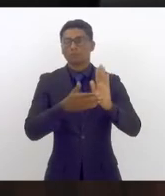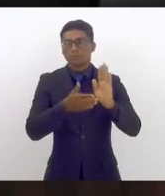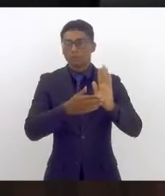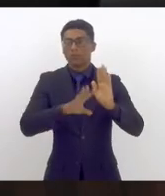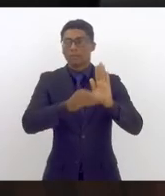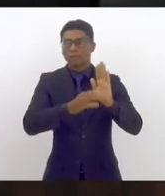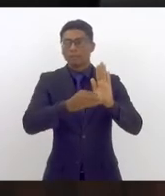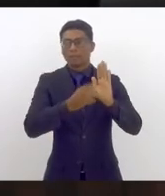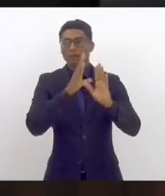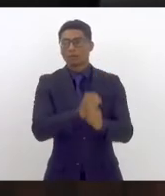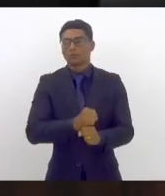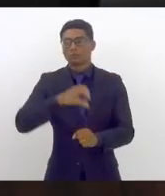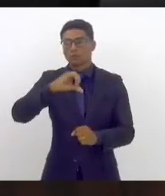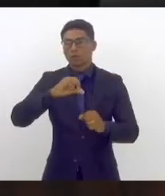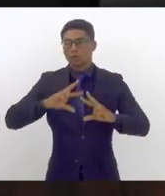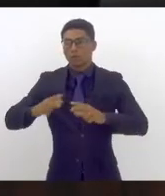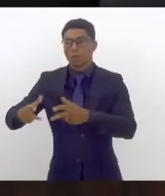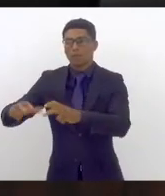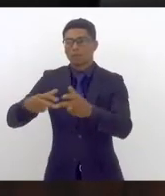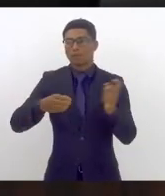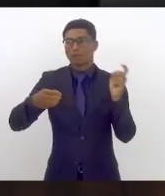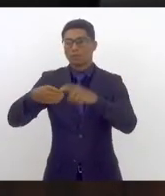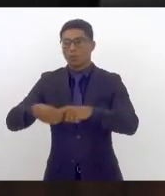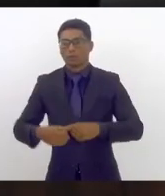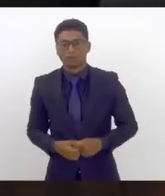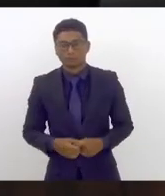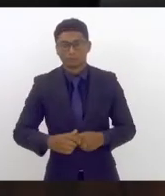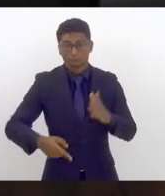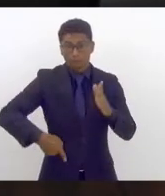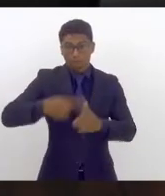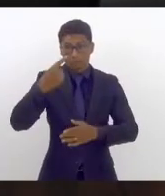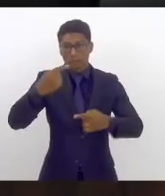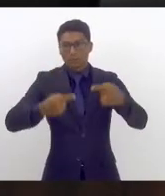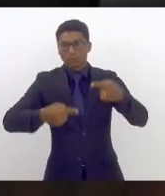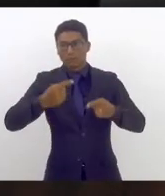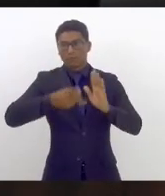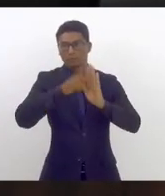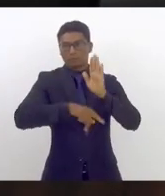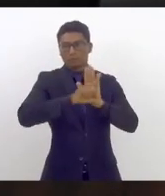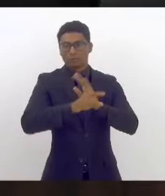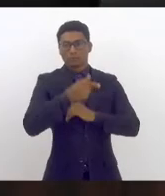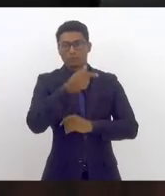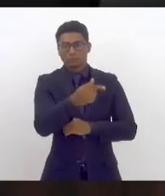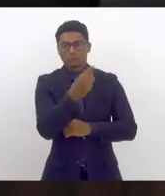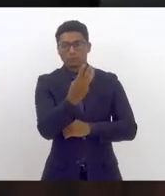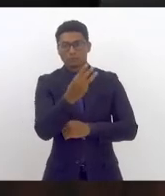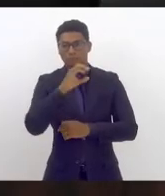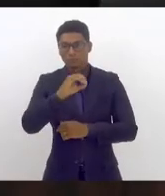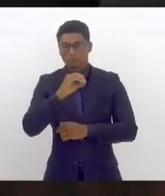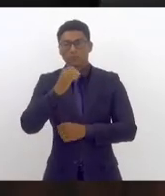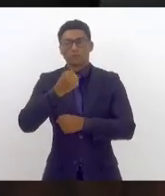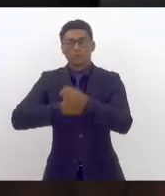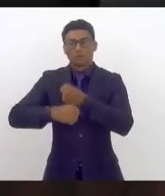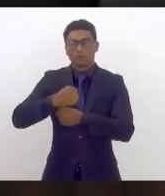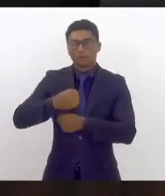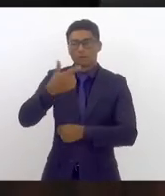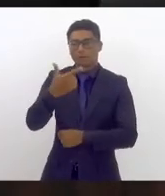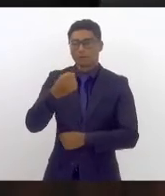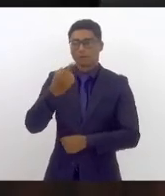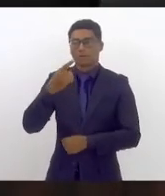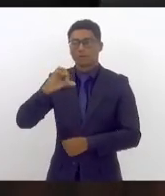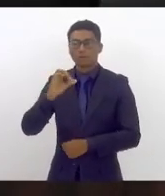recebeu nove emendas e retornas comissões em primeira discussão projeto de lei 739 de 19 de autoria do deputada